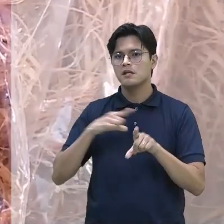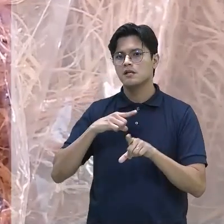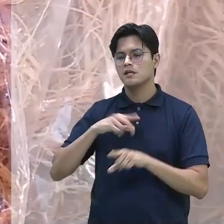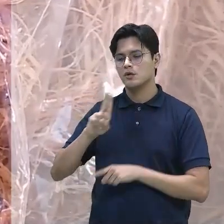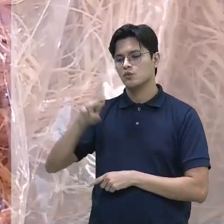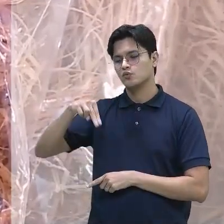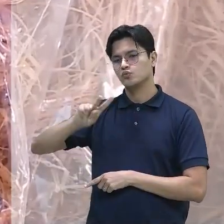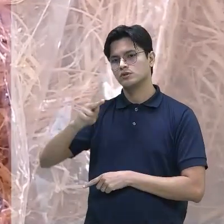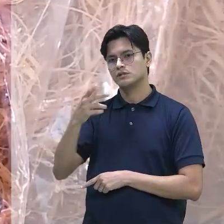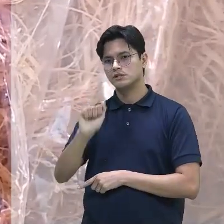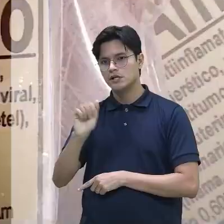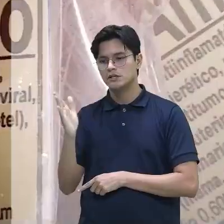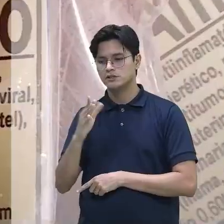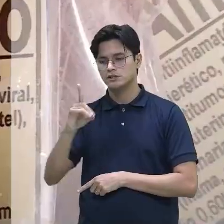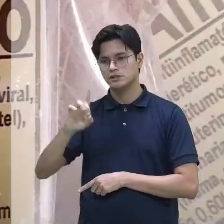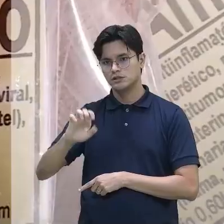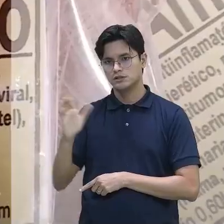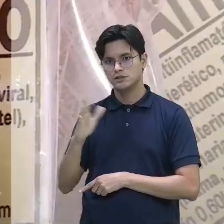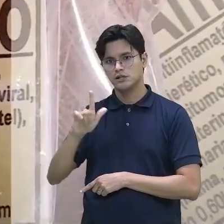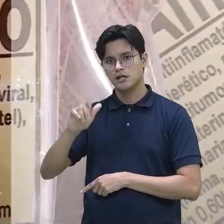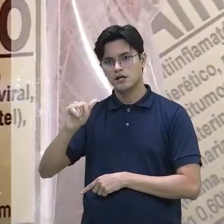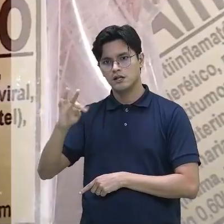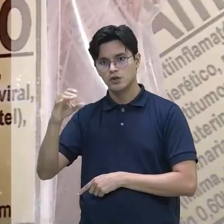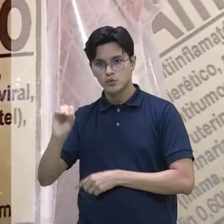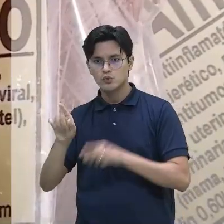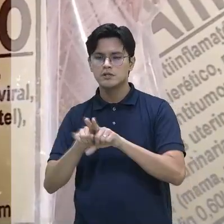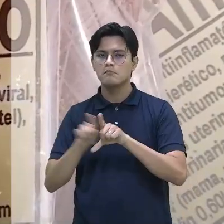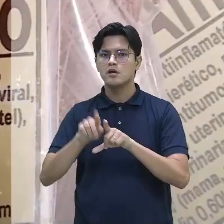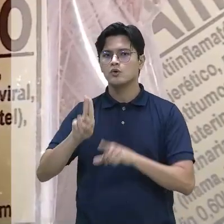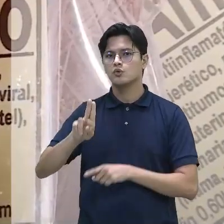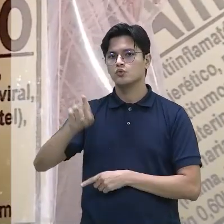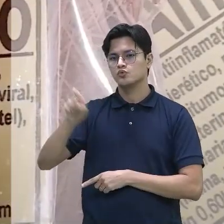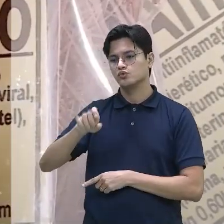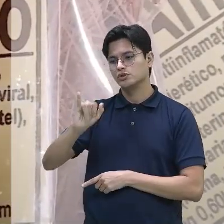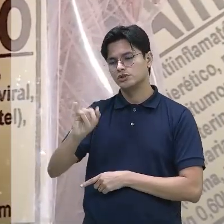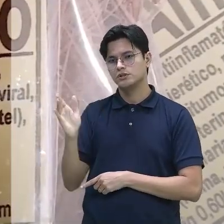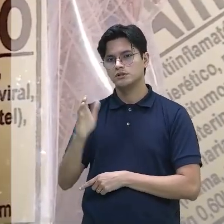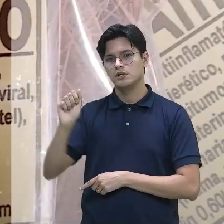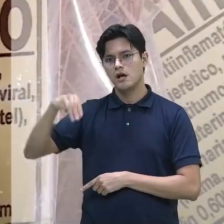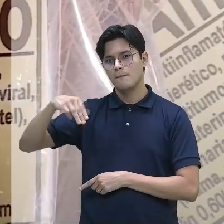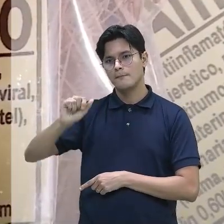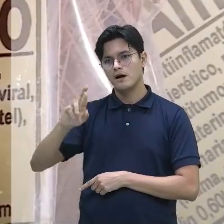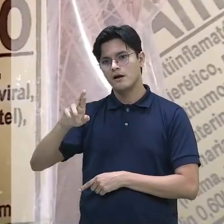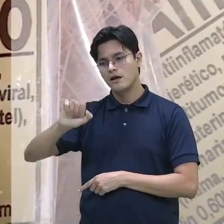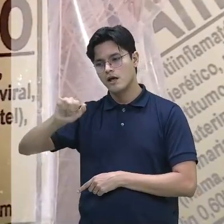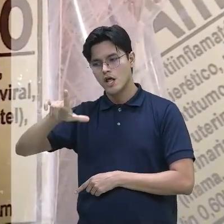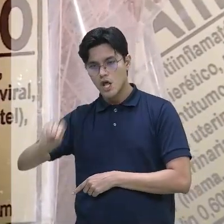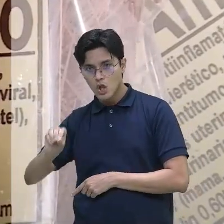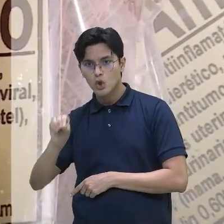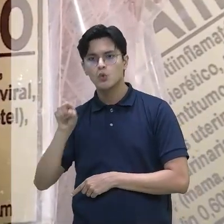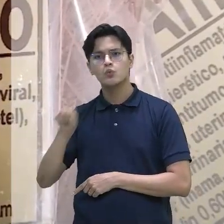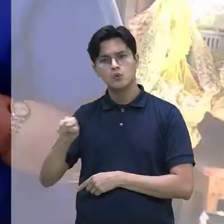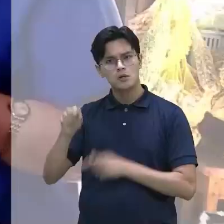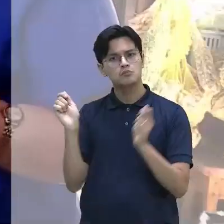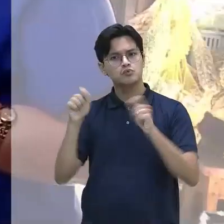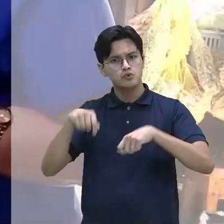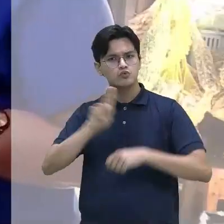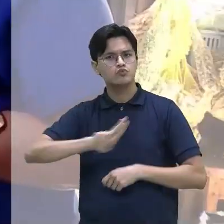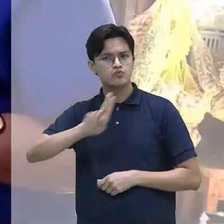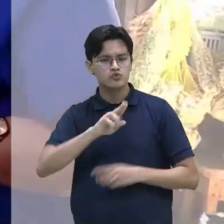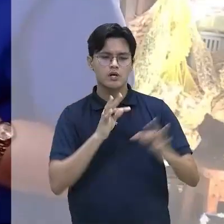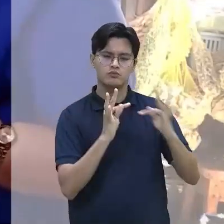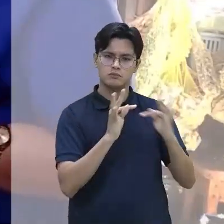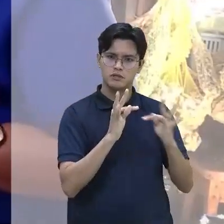baixa. E temos o ixi amarelo também, né? Que serve para cisto, mioma. Então, geralmente, como é que o pessoal